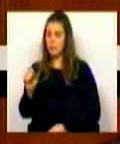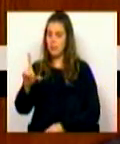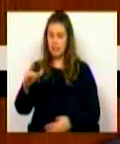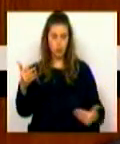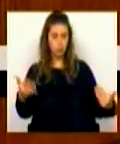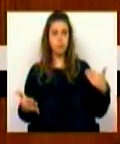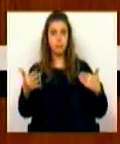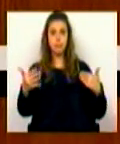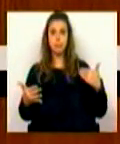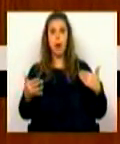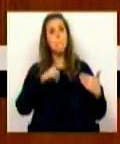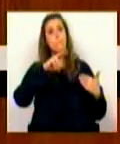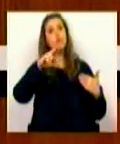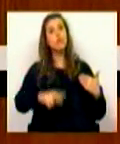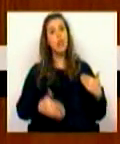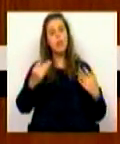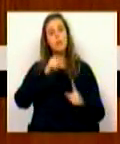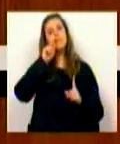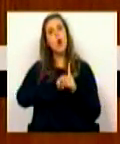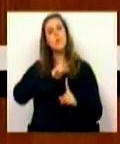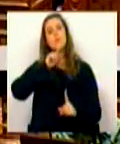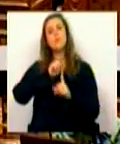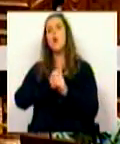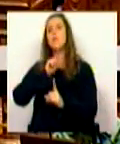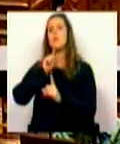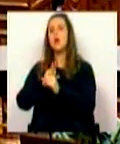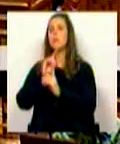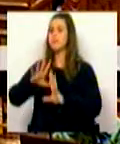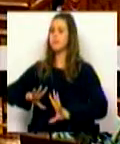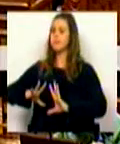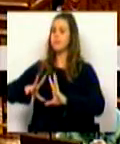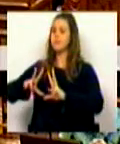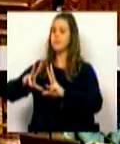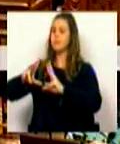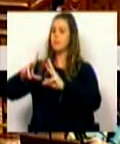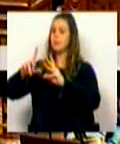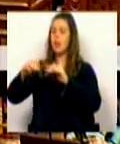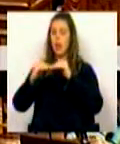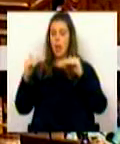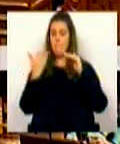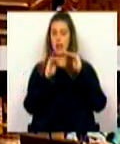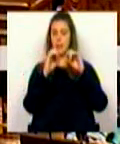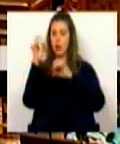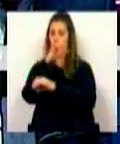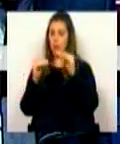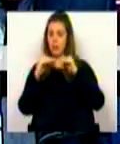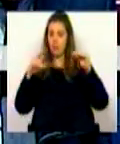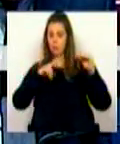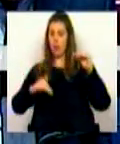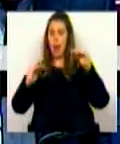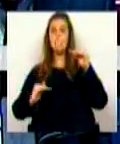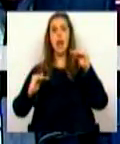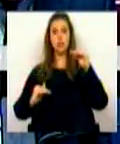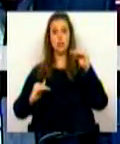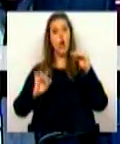2016, Portugal sistematicamente cresceu abaixo da média europeia. E